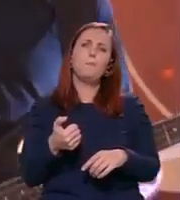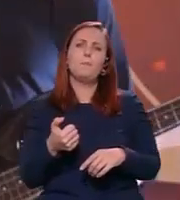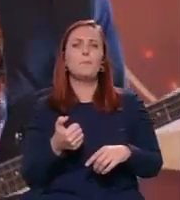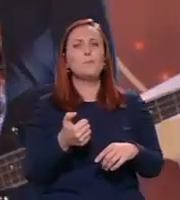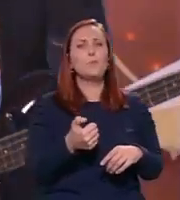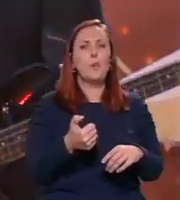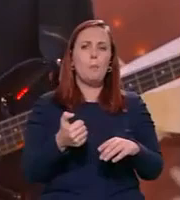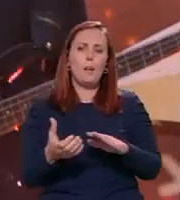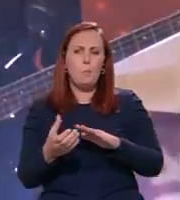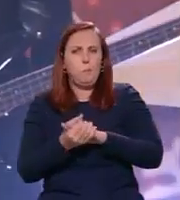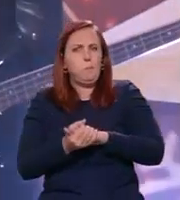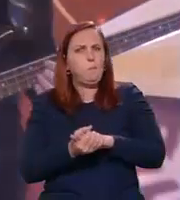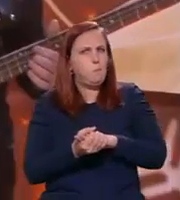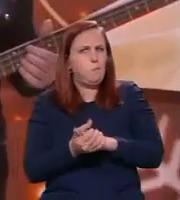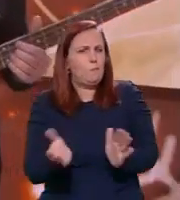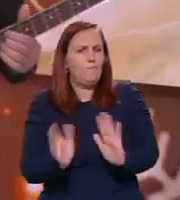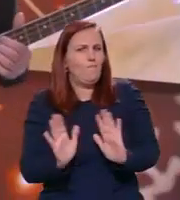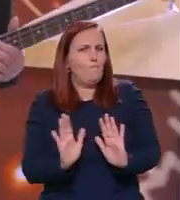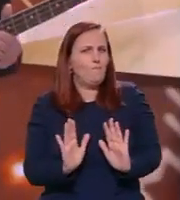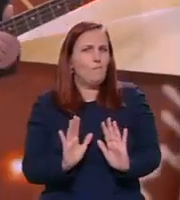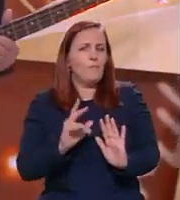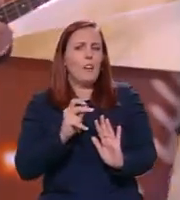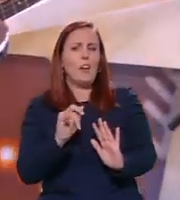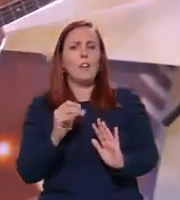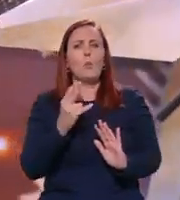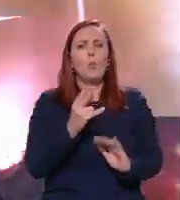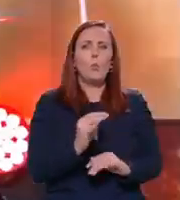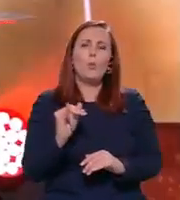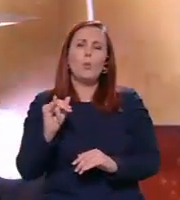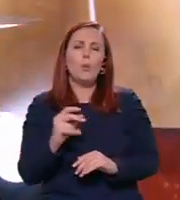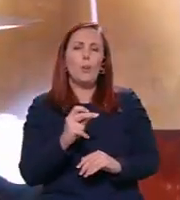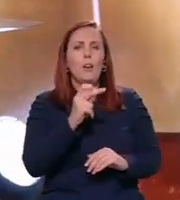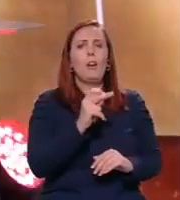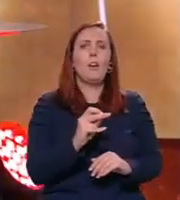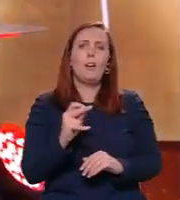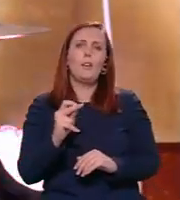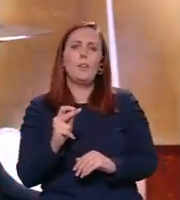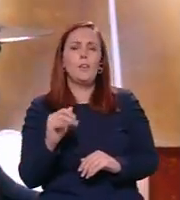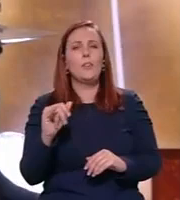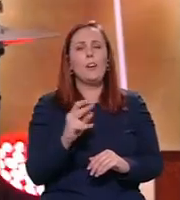sapato apertado. Ai, ai, ui, ui,